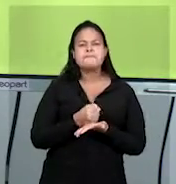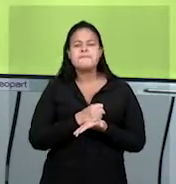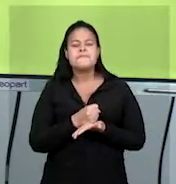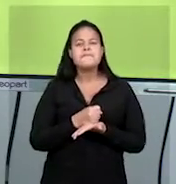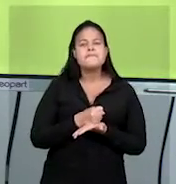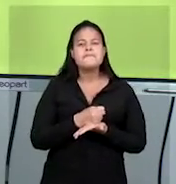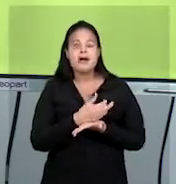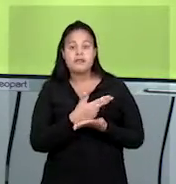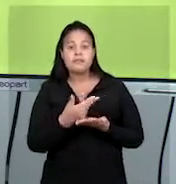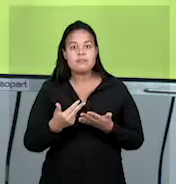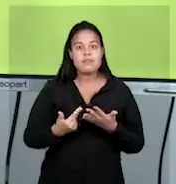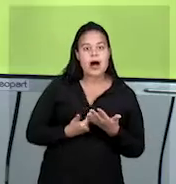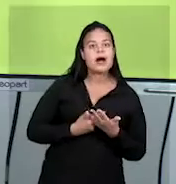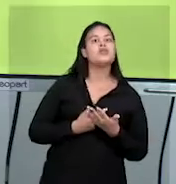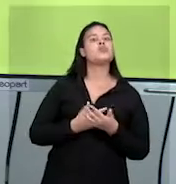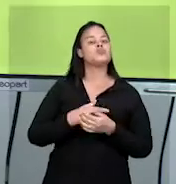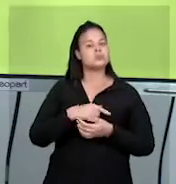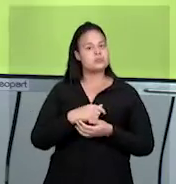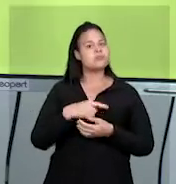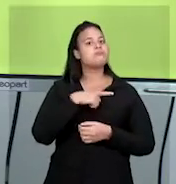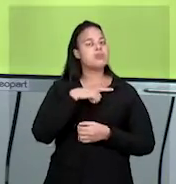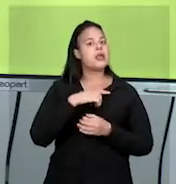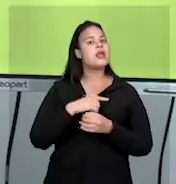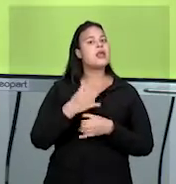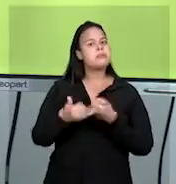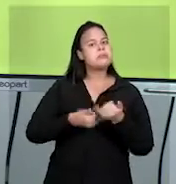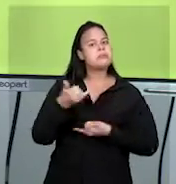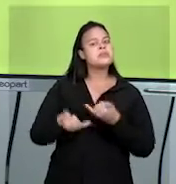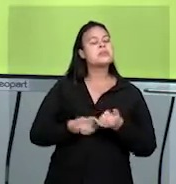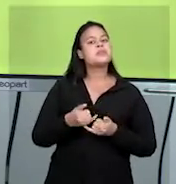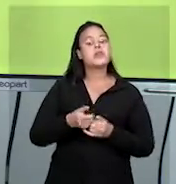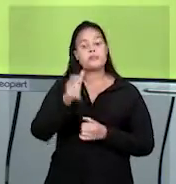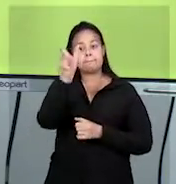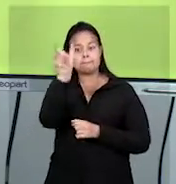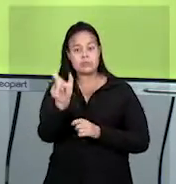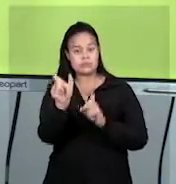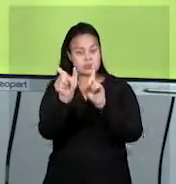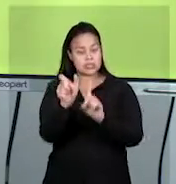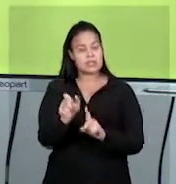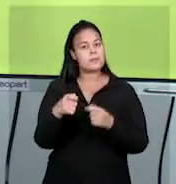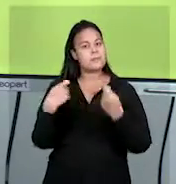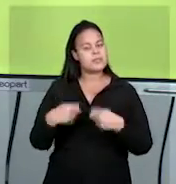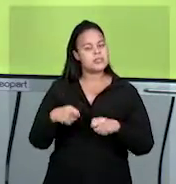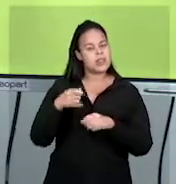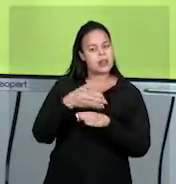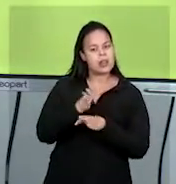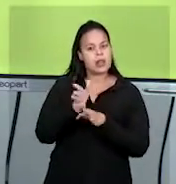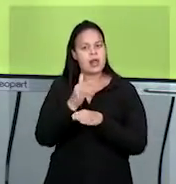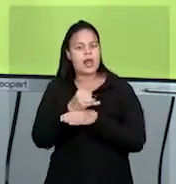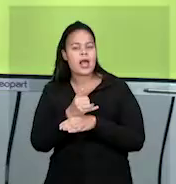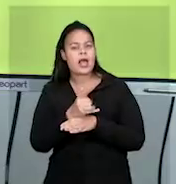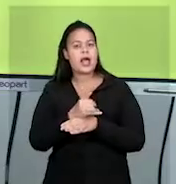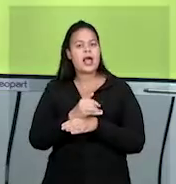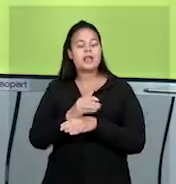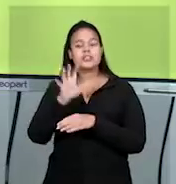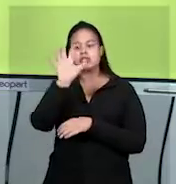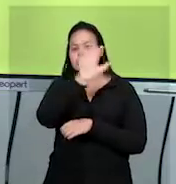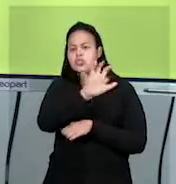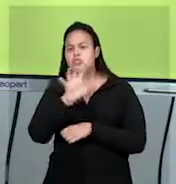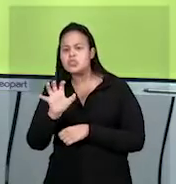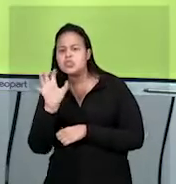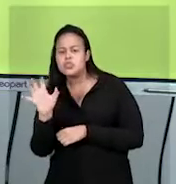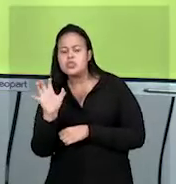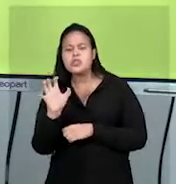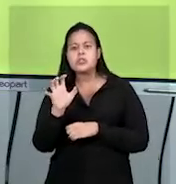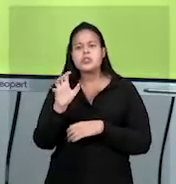Tem uma série de jogos que os personagens têm que se guiar dentro de uma cidade fictícia. E ali você precisa de um mapa para se guiar. Então, os